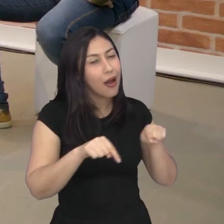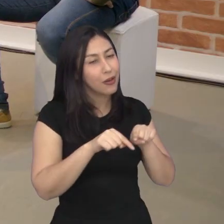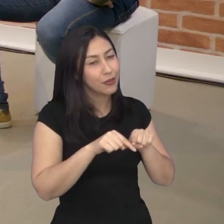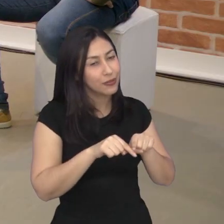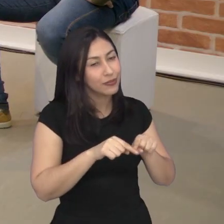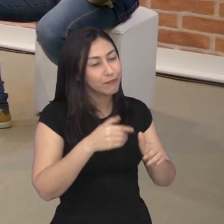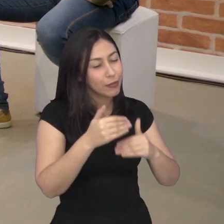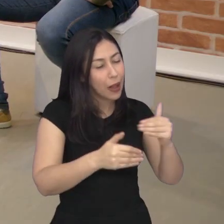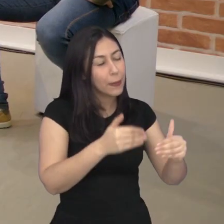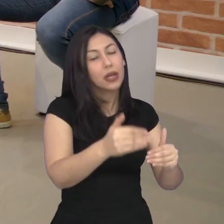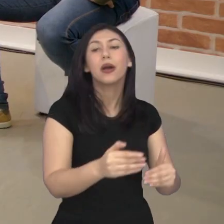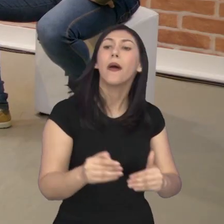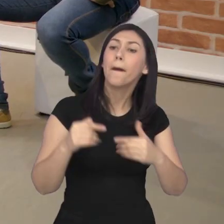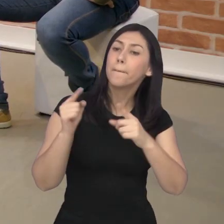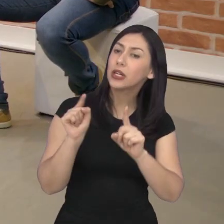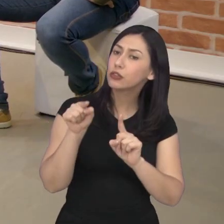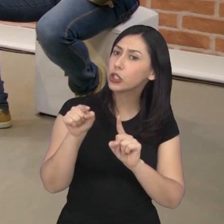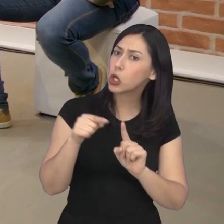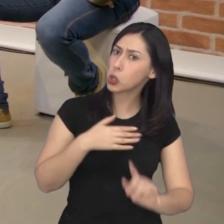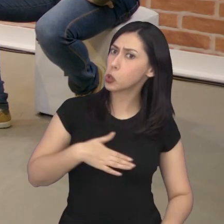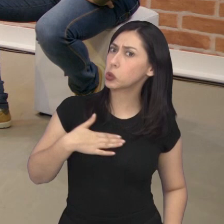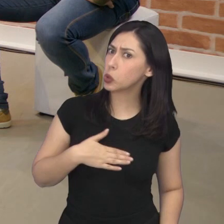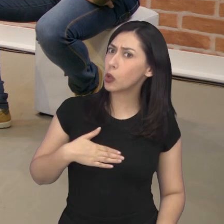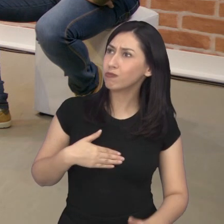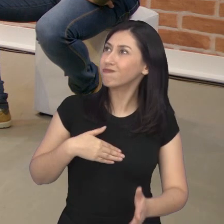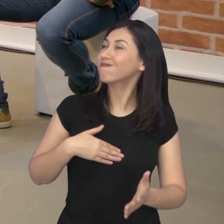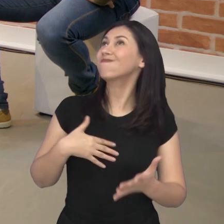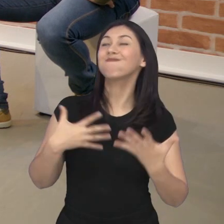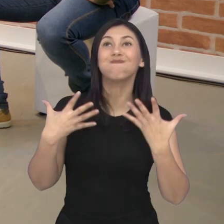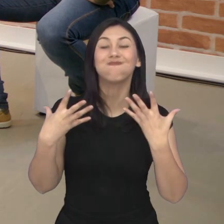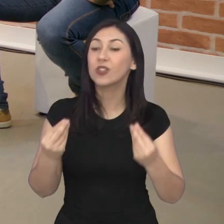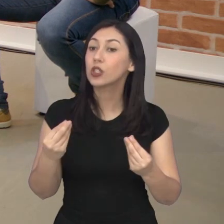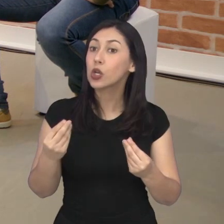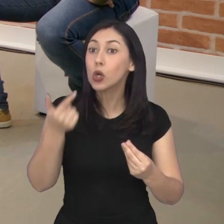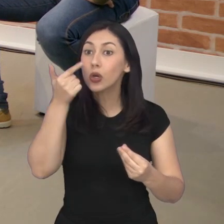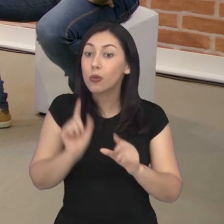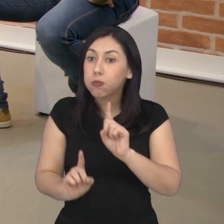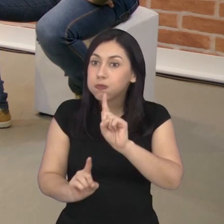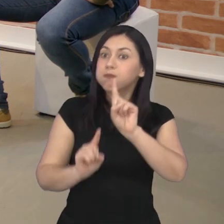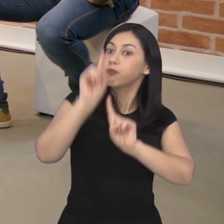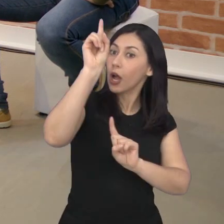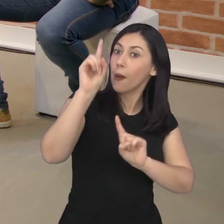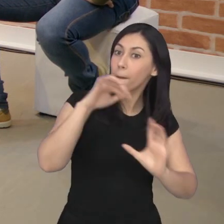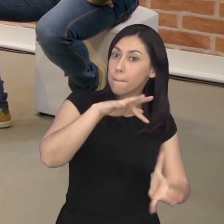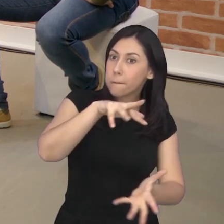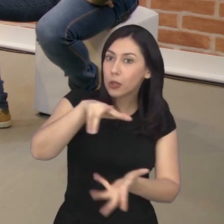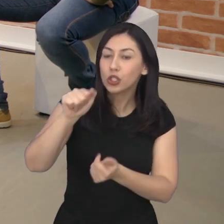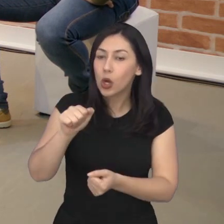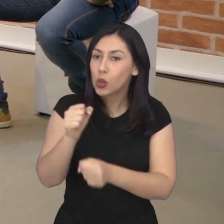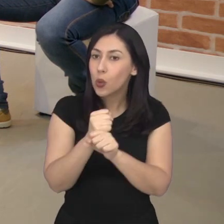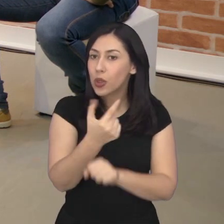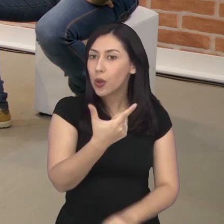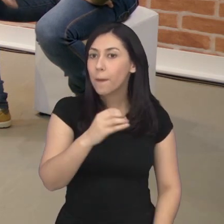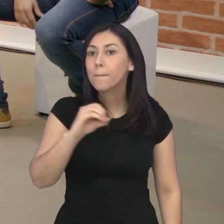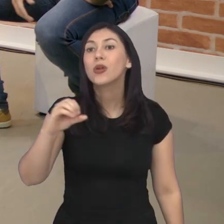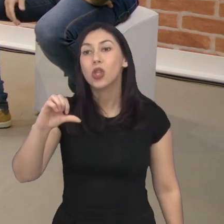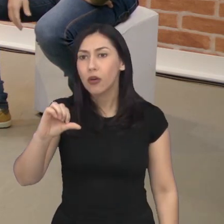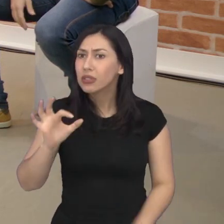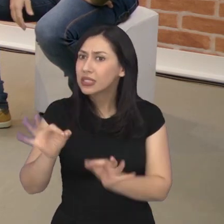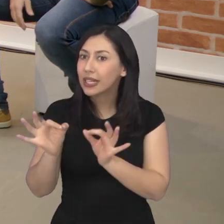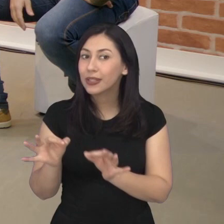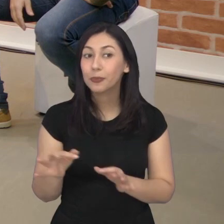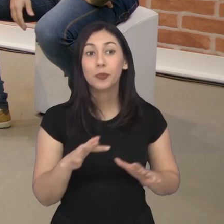gostou tanto a ponto de ter se dedicado tanto ao esporte que até quebrou recorde, né? recorde mundial em 2009, não foi isso? E quando eu